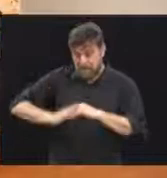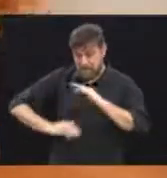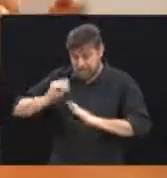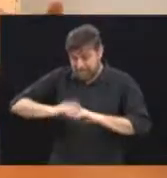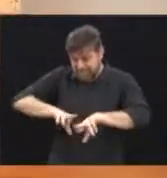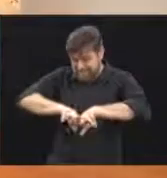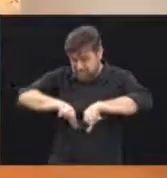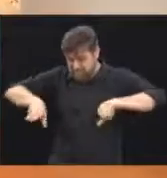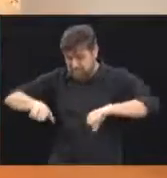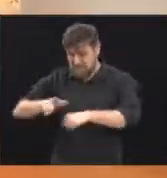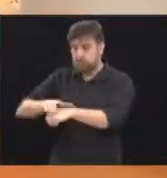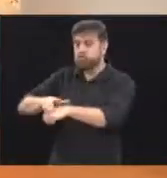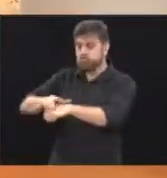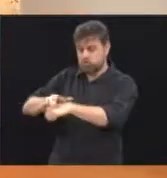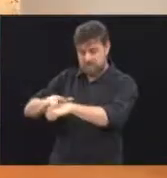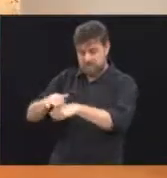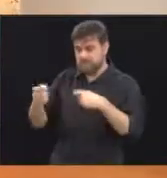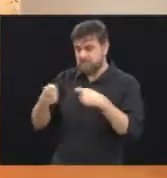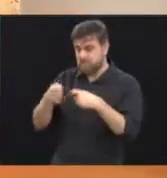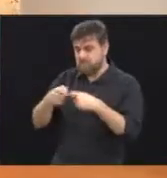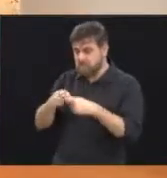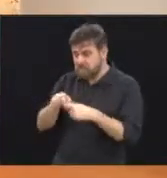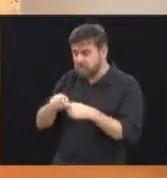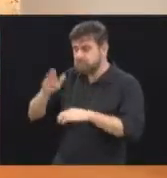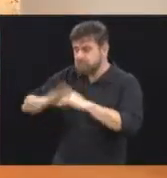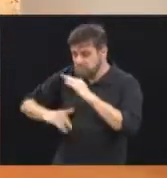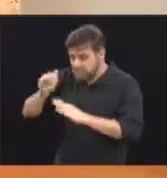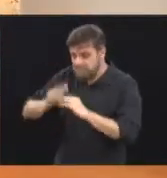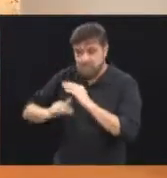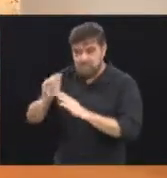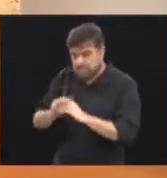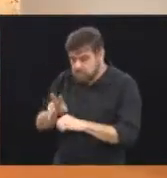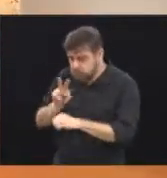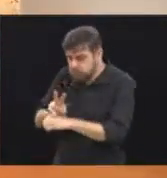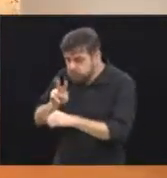esse rol de atuação que a gente tem,